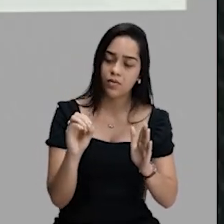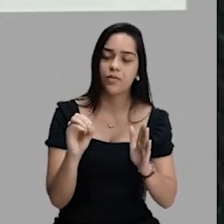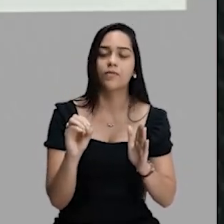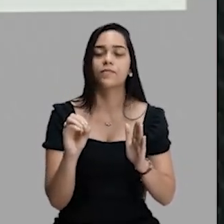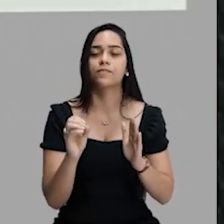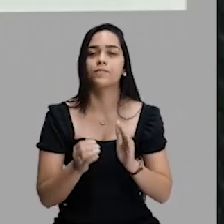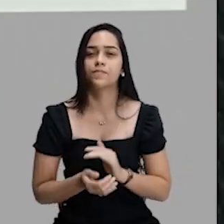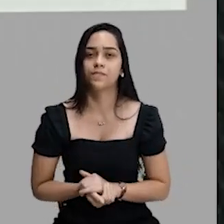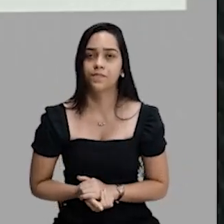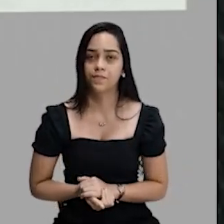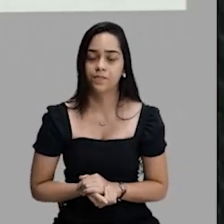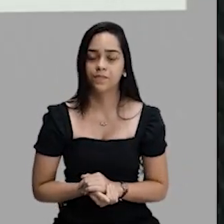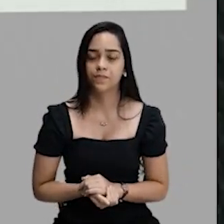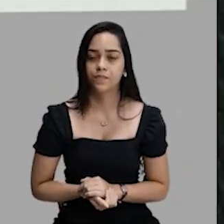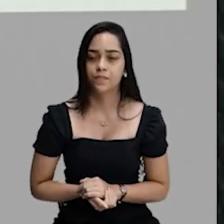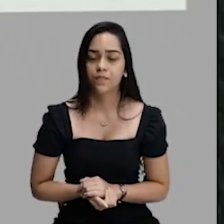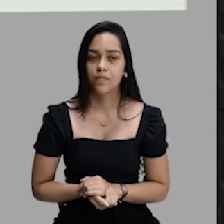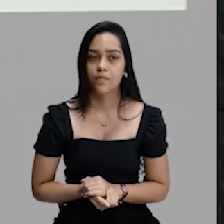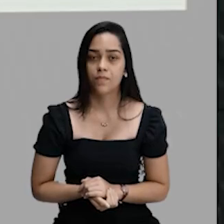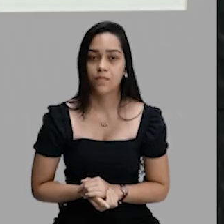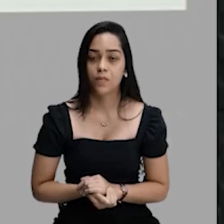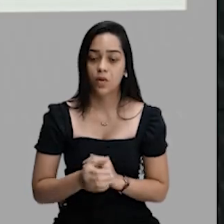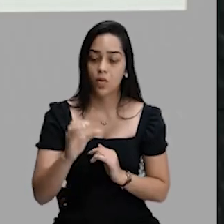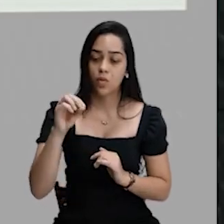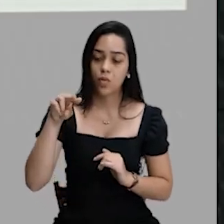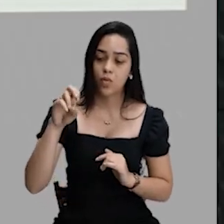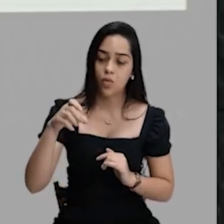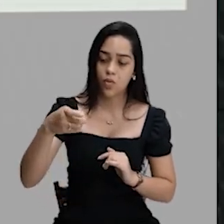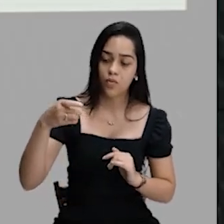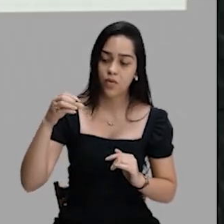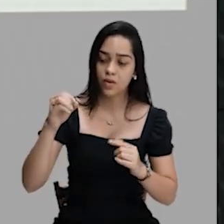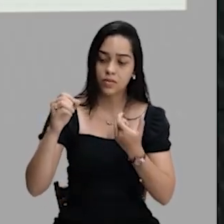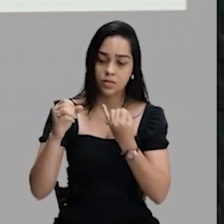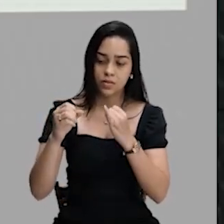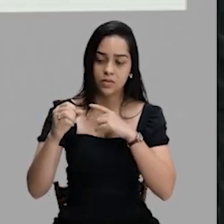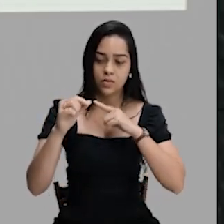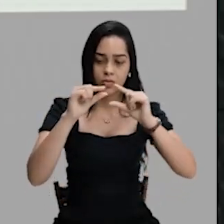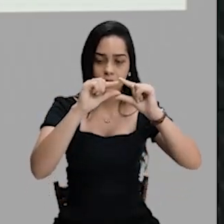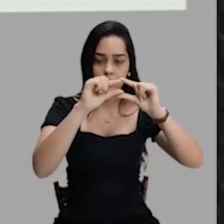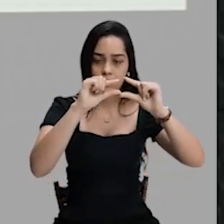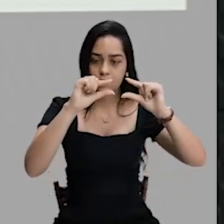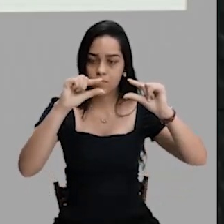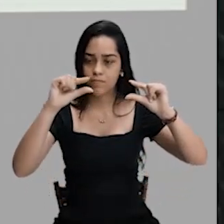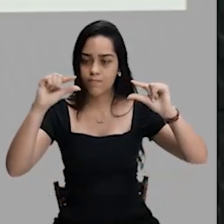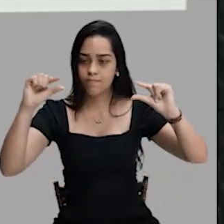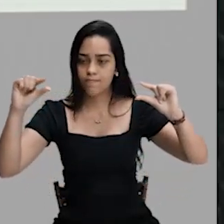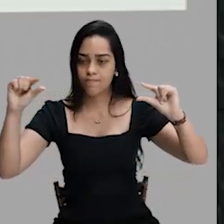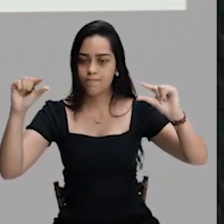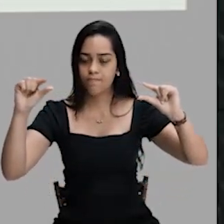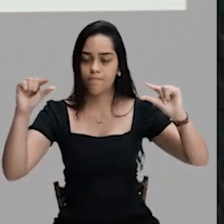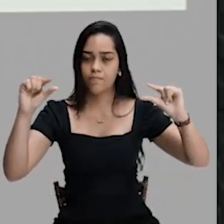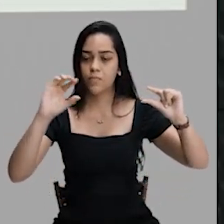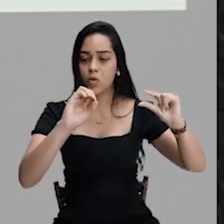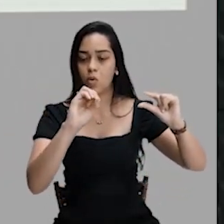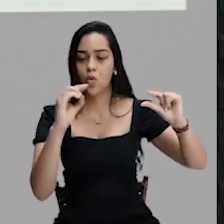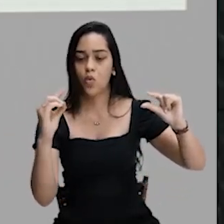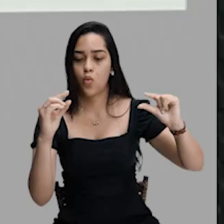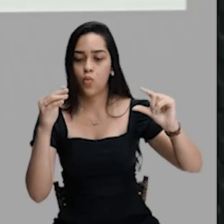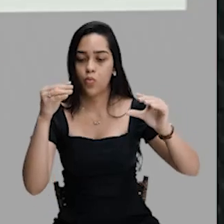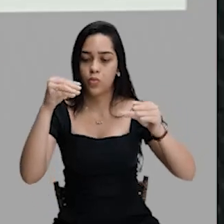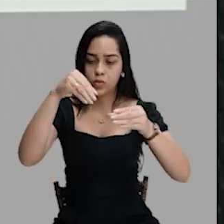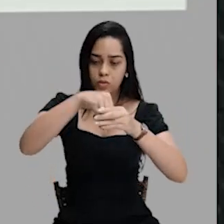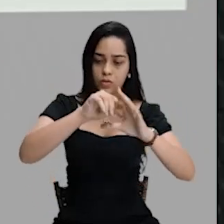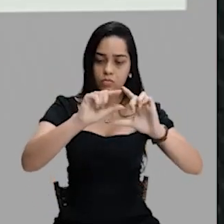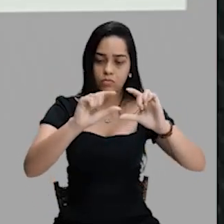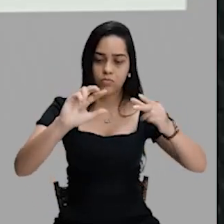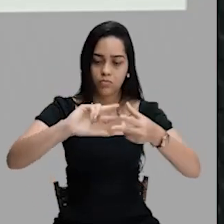Poliedro côncavo. O convexo, se eu passar uma reta cortando, ou por dentro desse